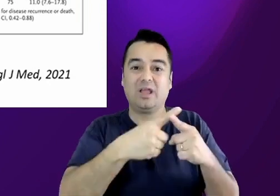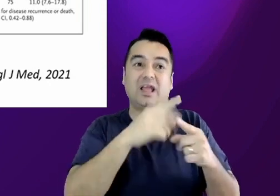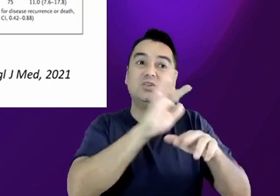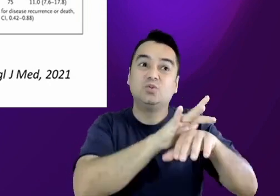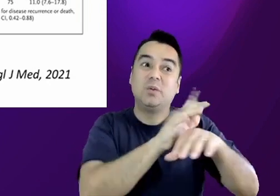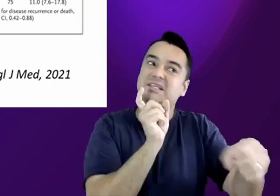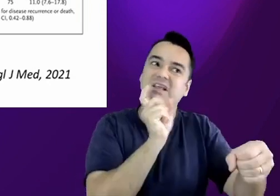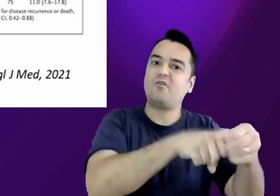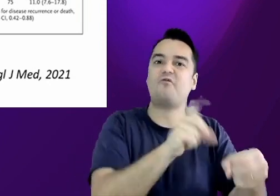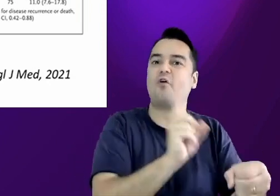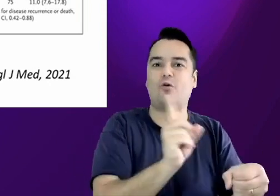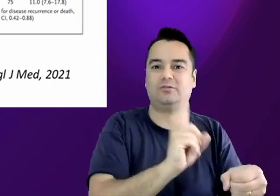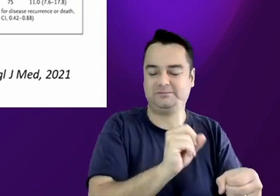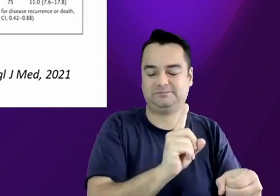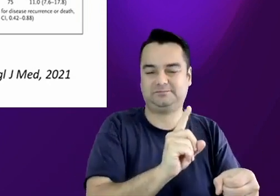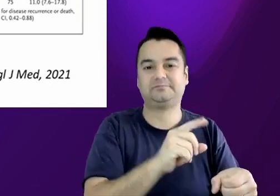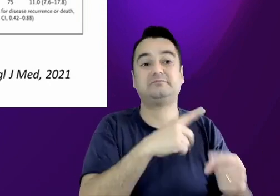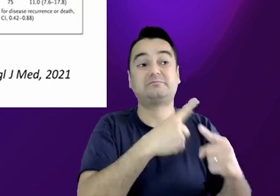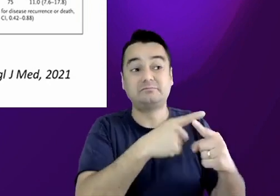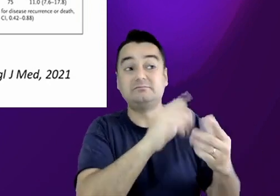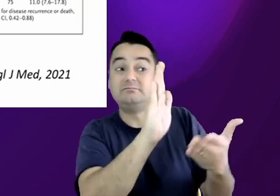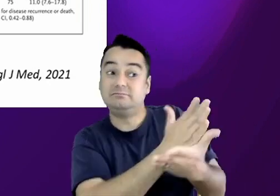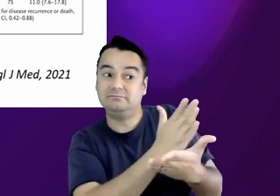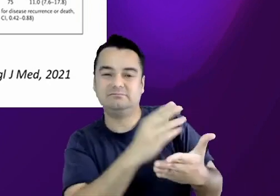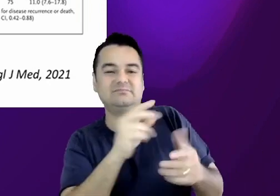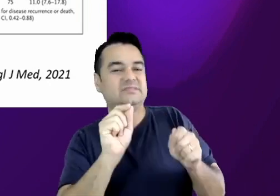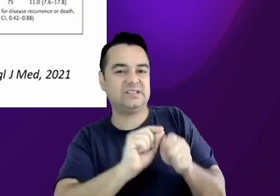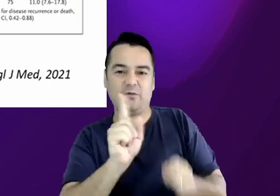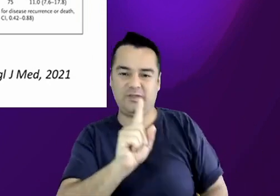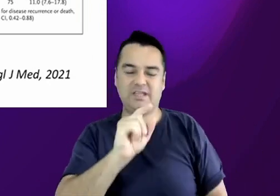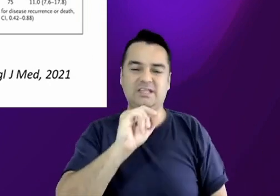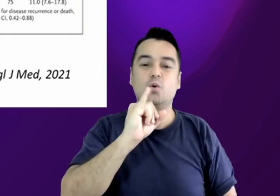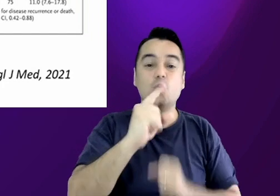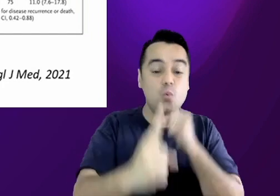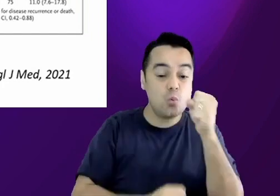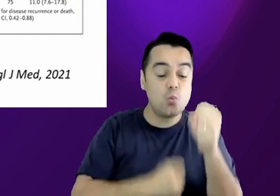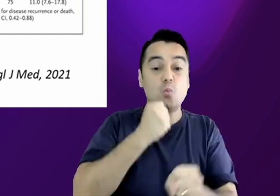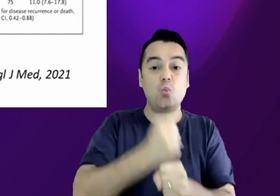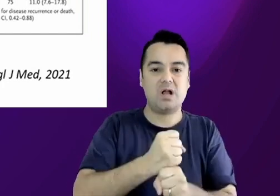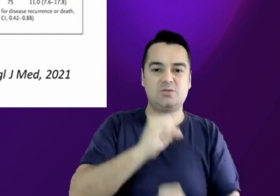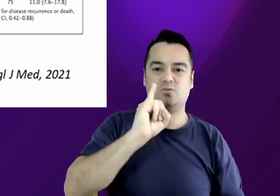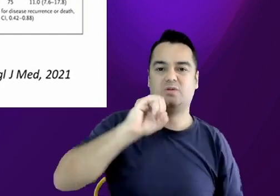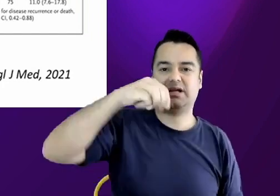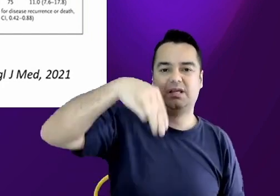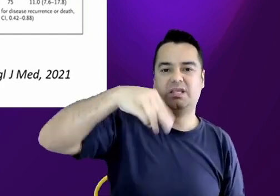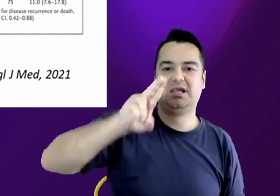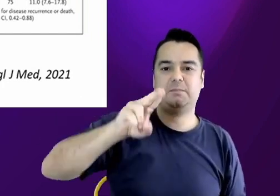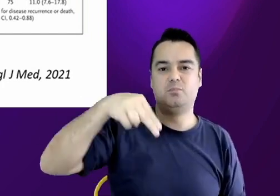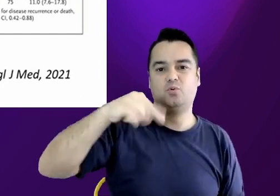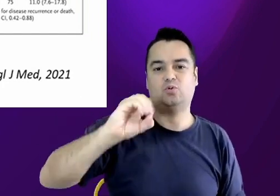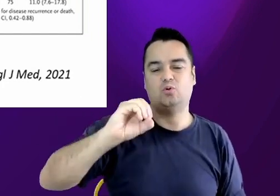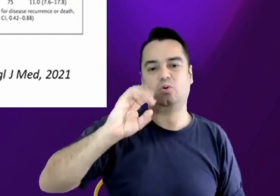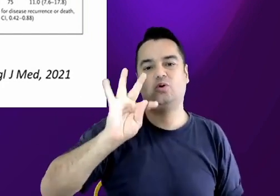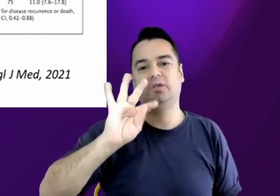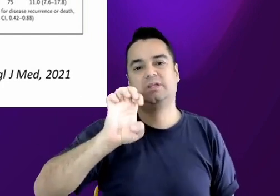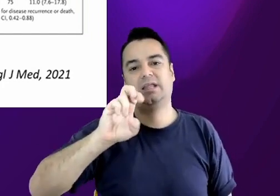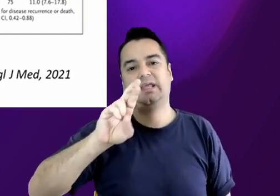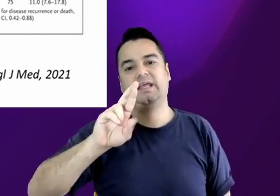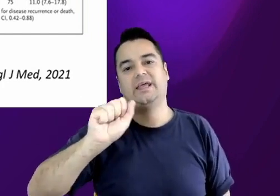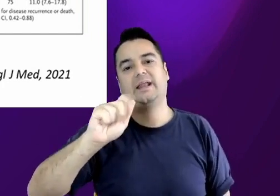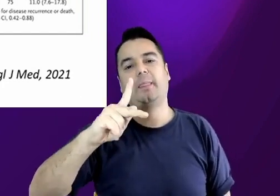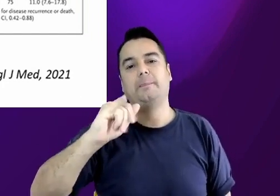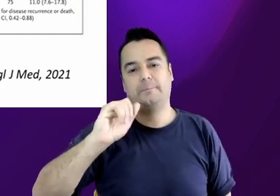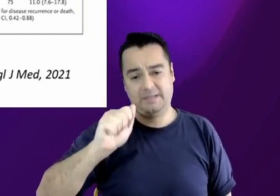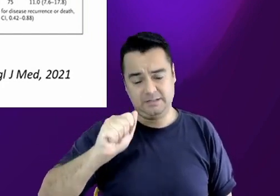relação àqueles que não fizeram 1 ano de imunoterapia pós-operatória, né? Então, cada vez